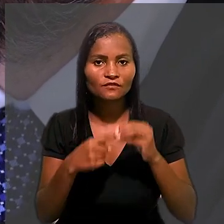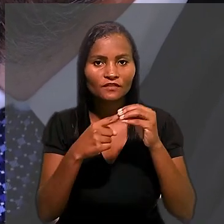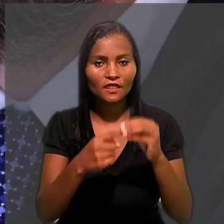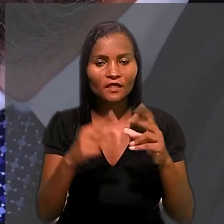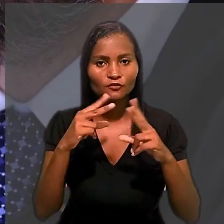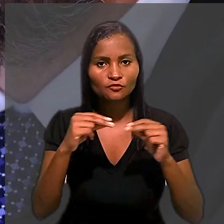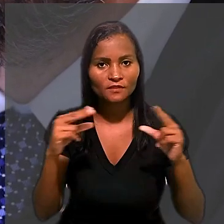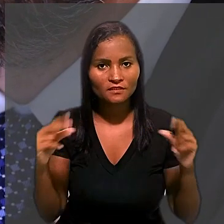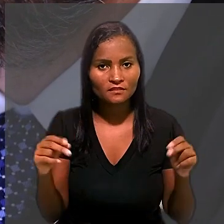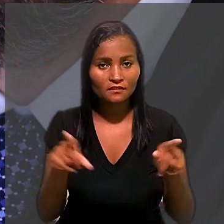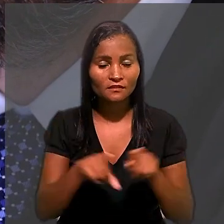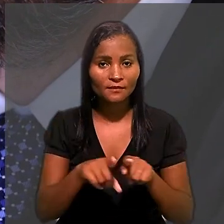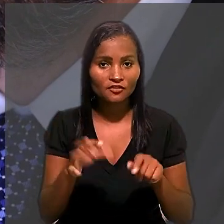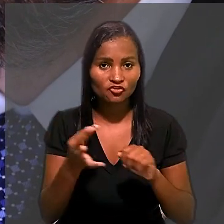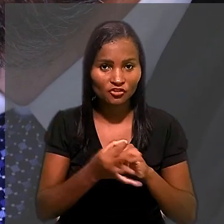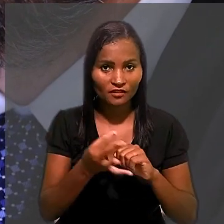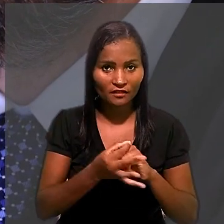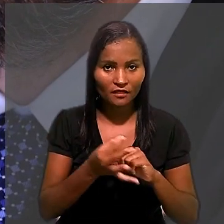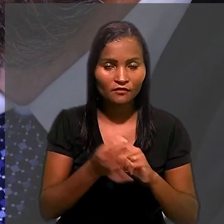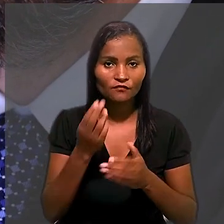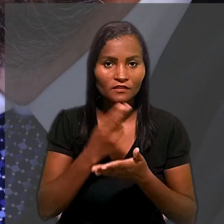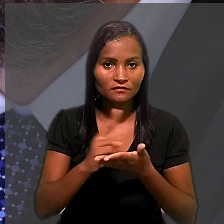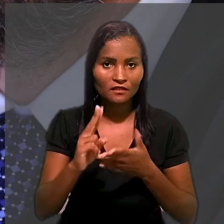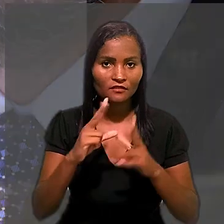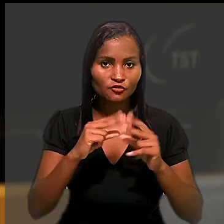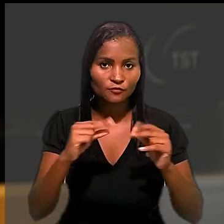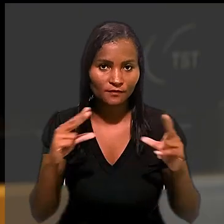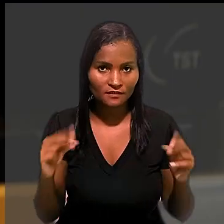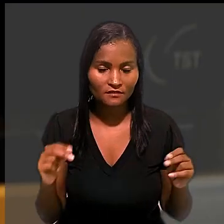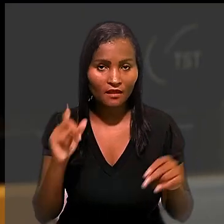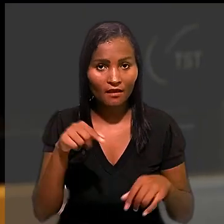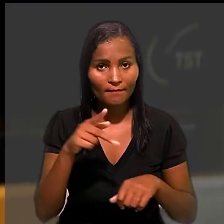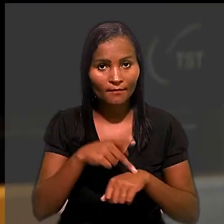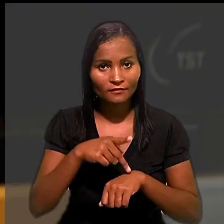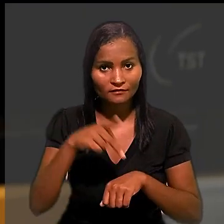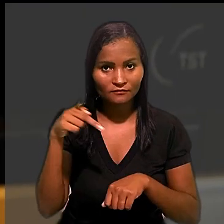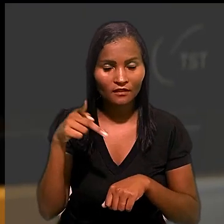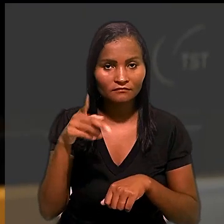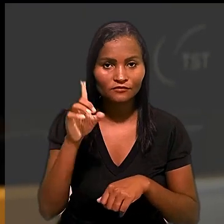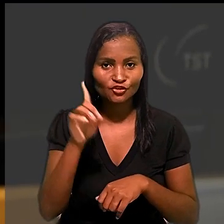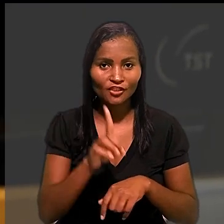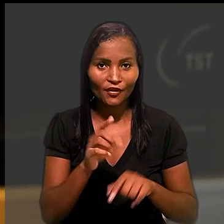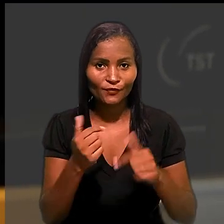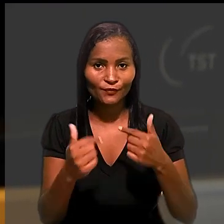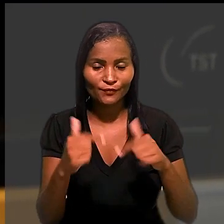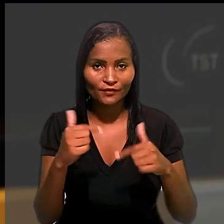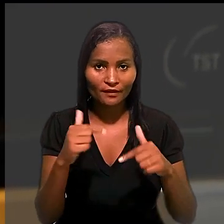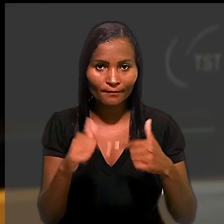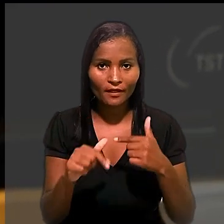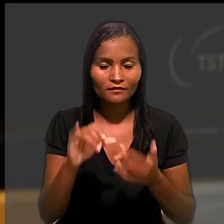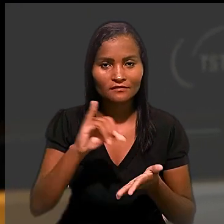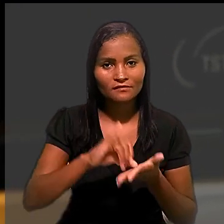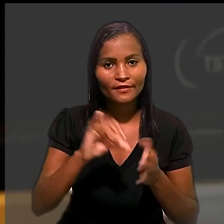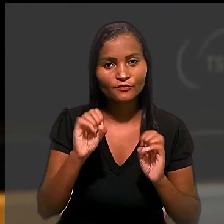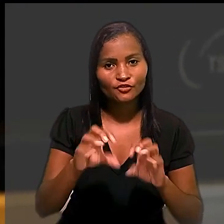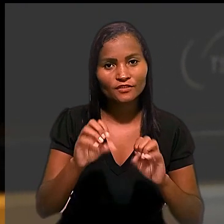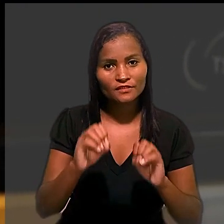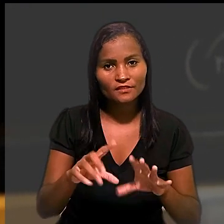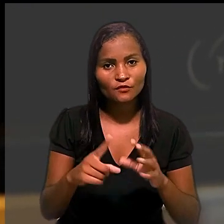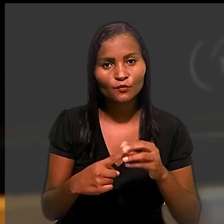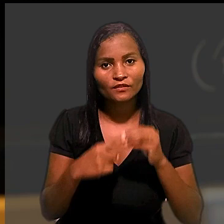de Brasília e em Direito pela Universidade de Brasília. É pós-graduado em Direito do Trabalho pelo Centro de